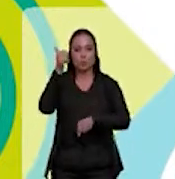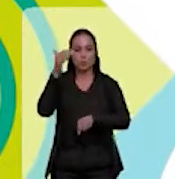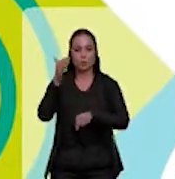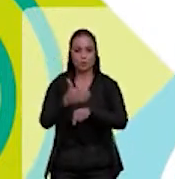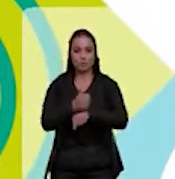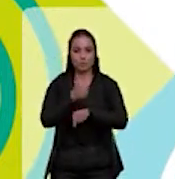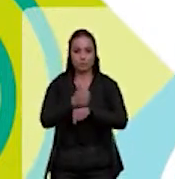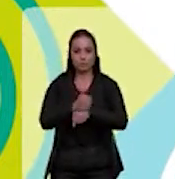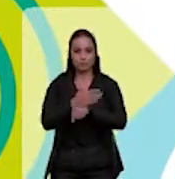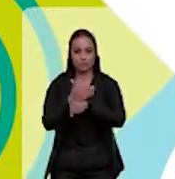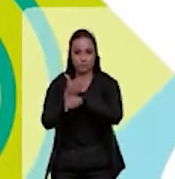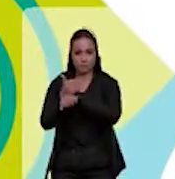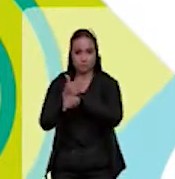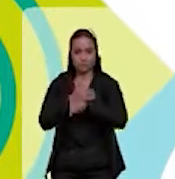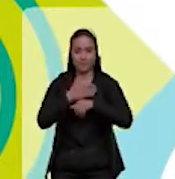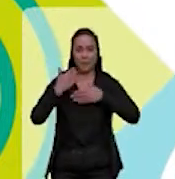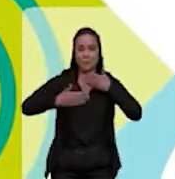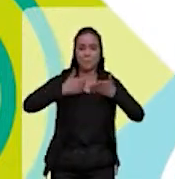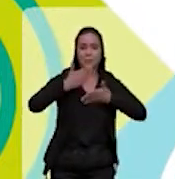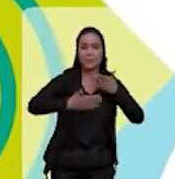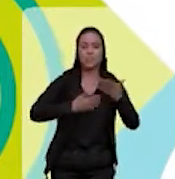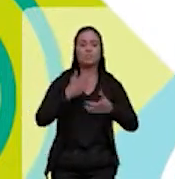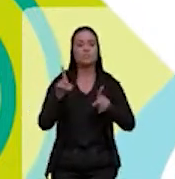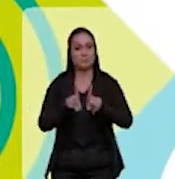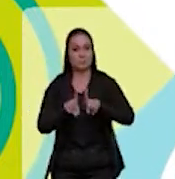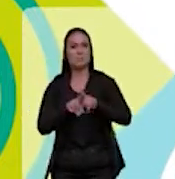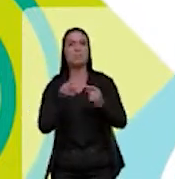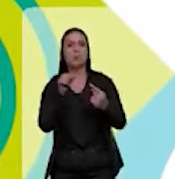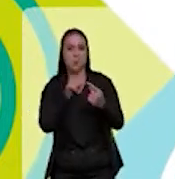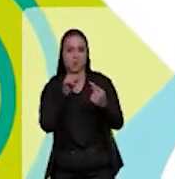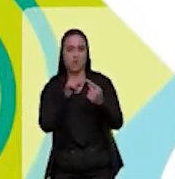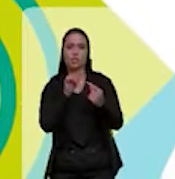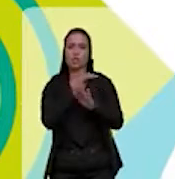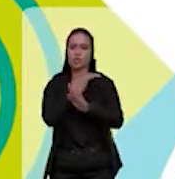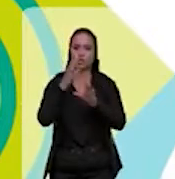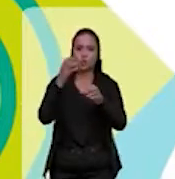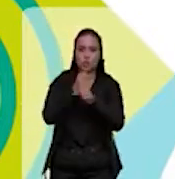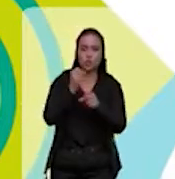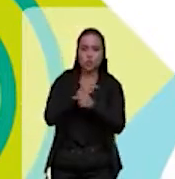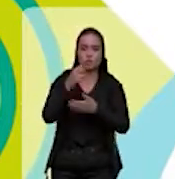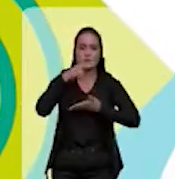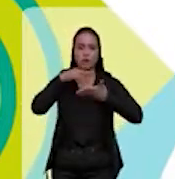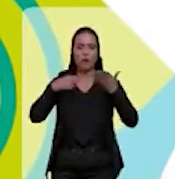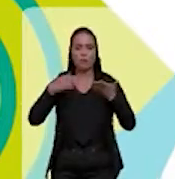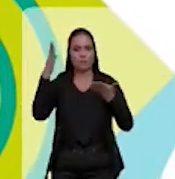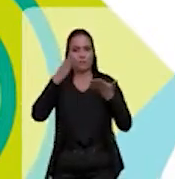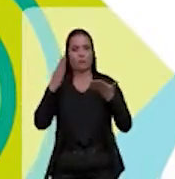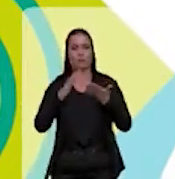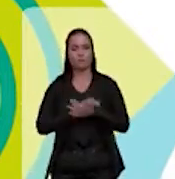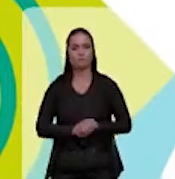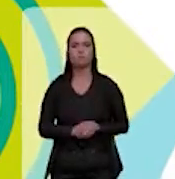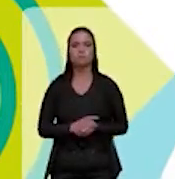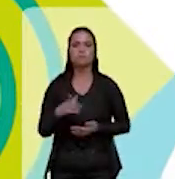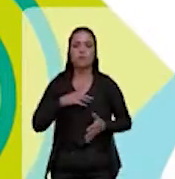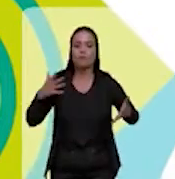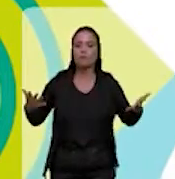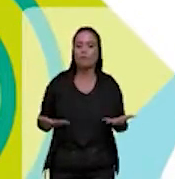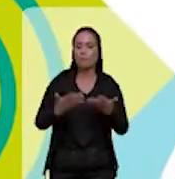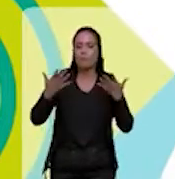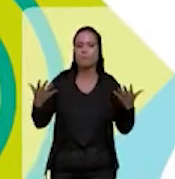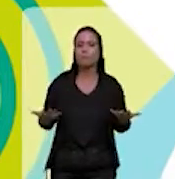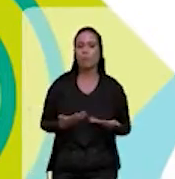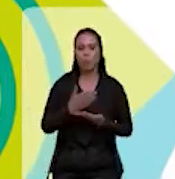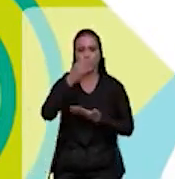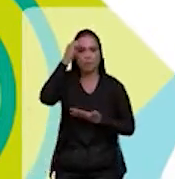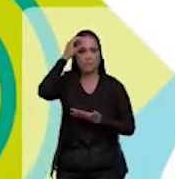um Panorama relativamente abrangente e coerente da totalidade da produção literária brasileira a fim de fomentar